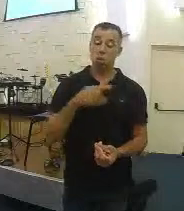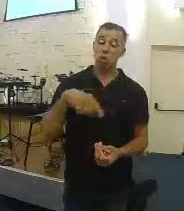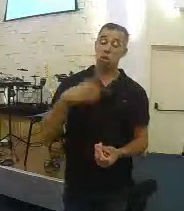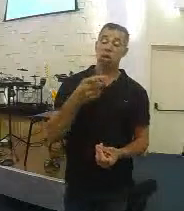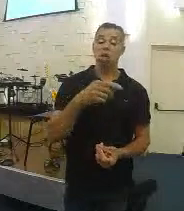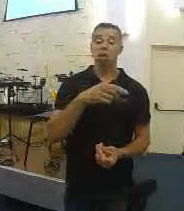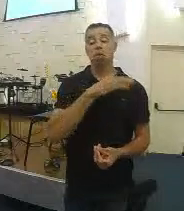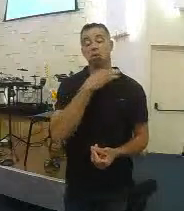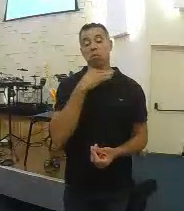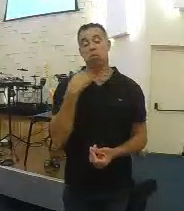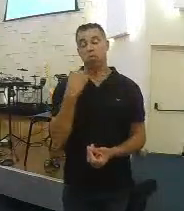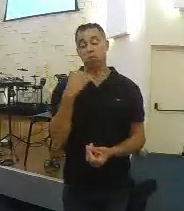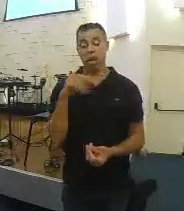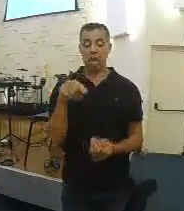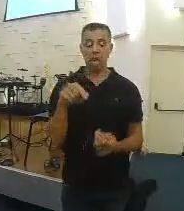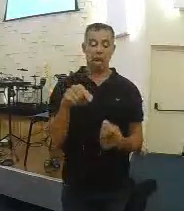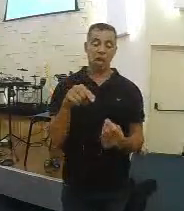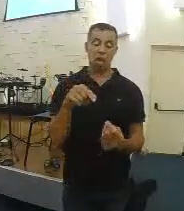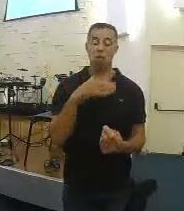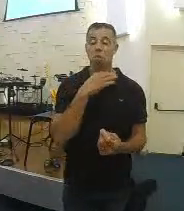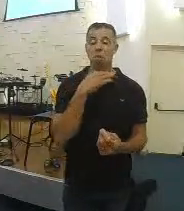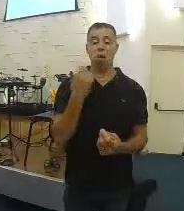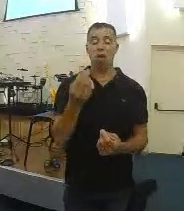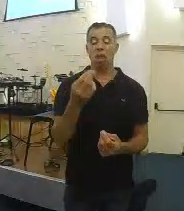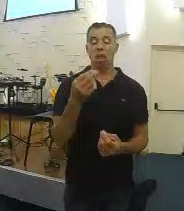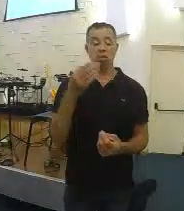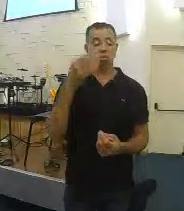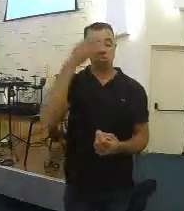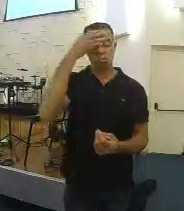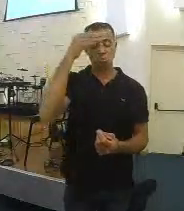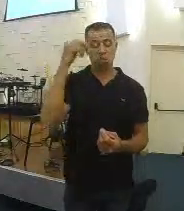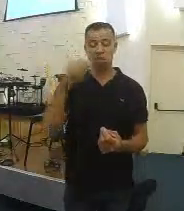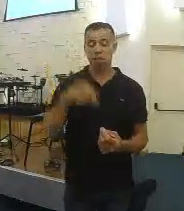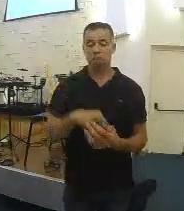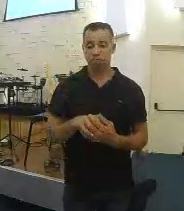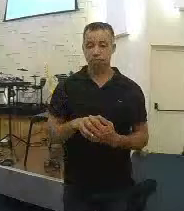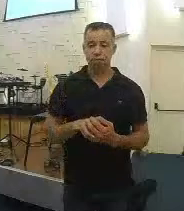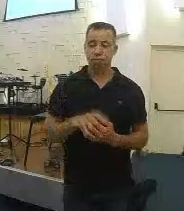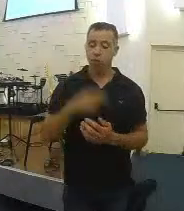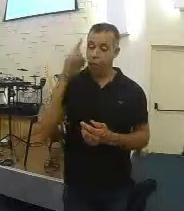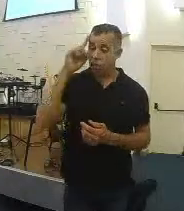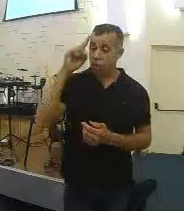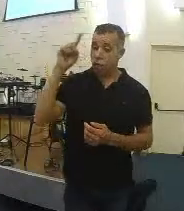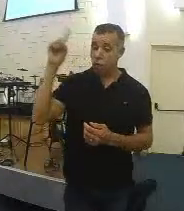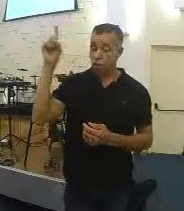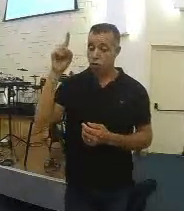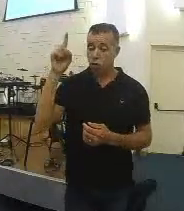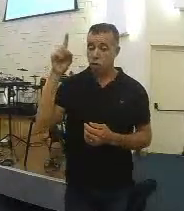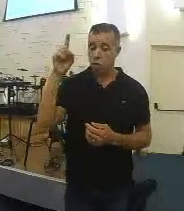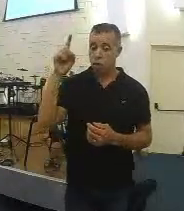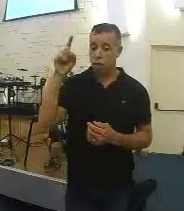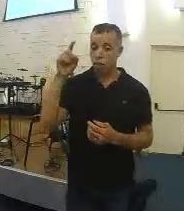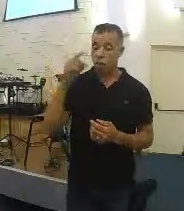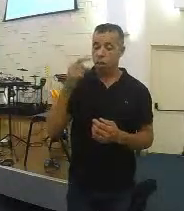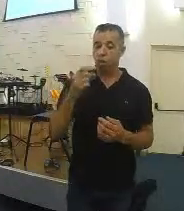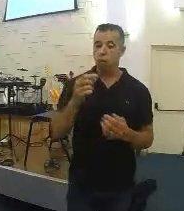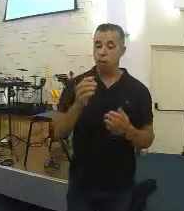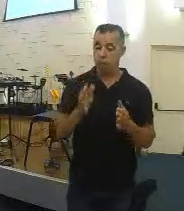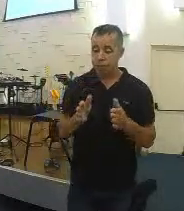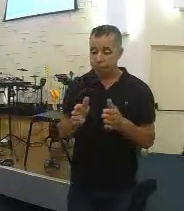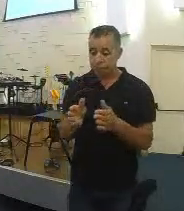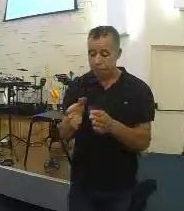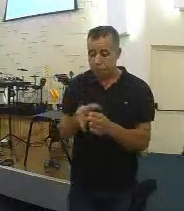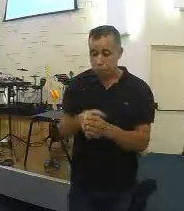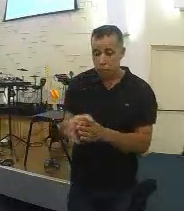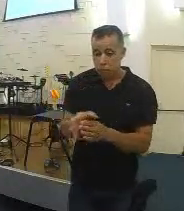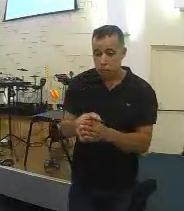você, não fez falta, ninguém nem lembra dele? Deus quer guiar você que é jovem neste mundo em crise. Caminhe